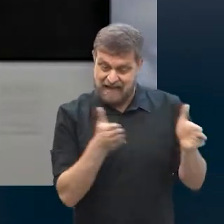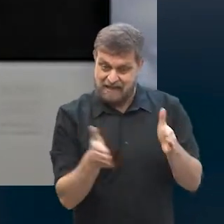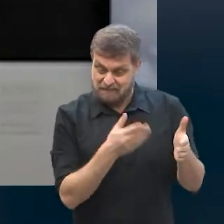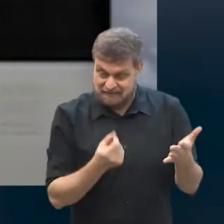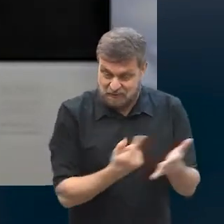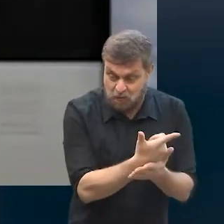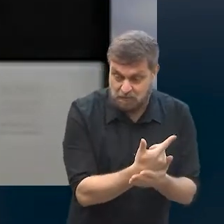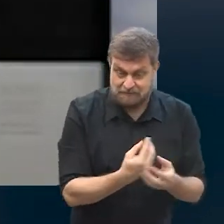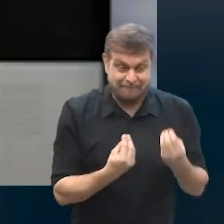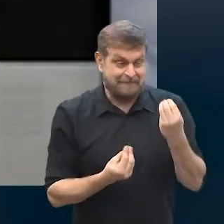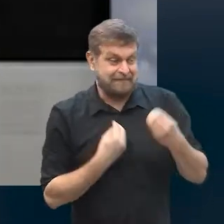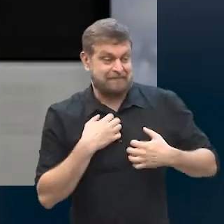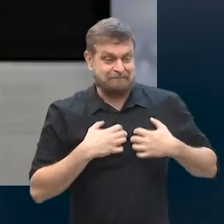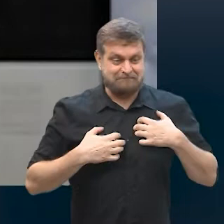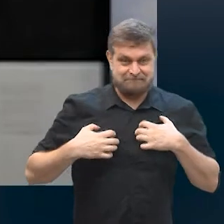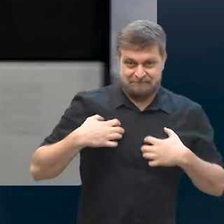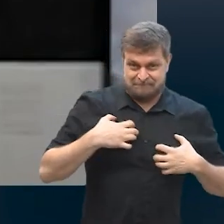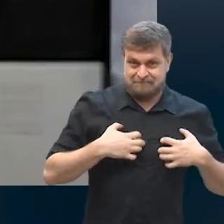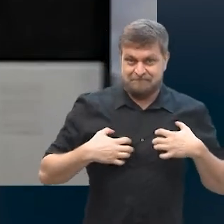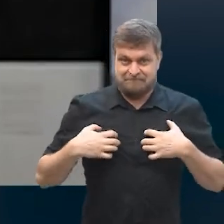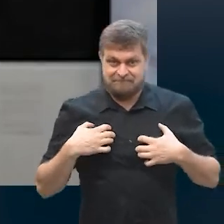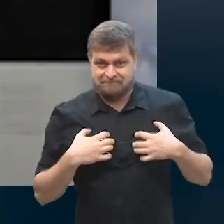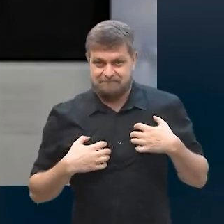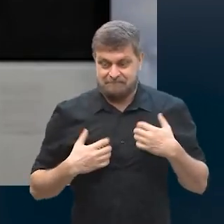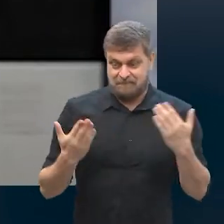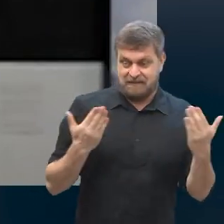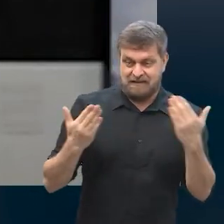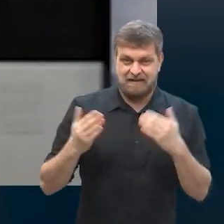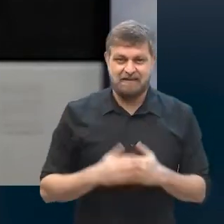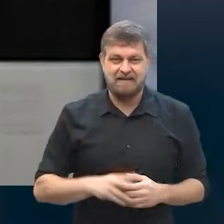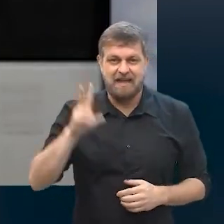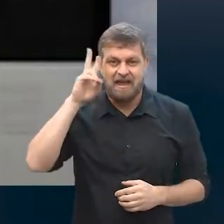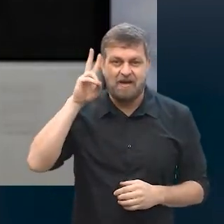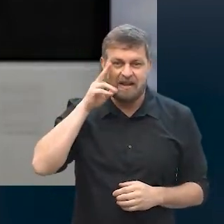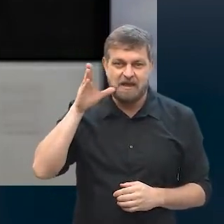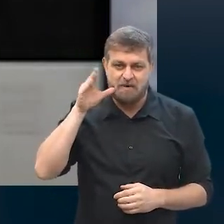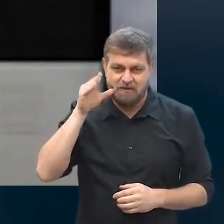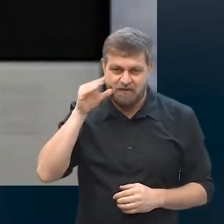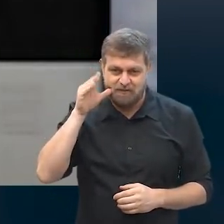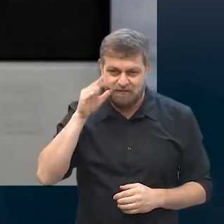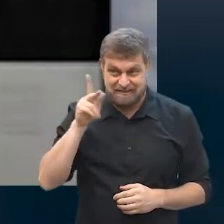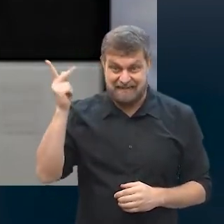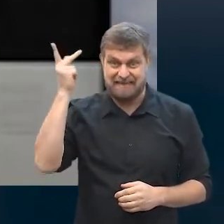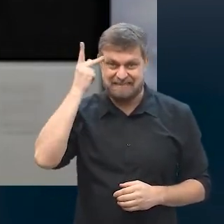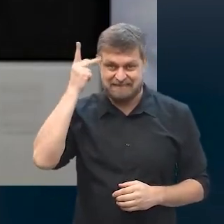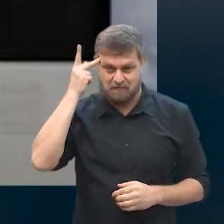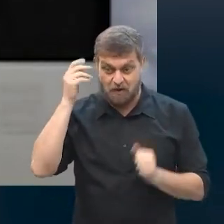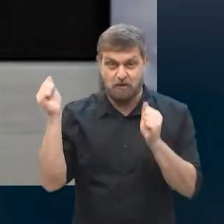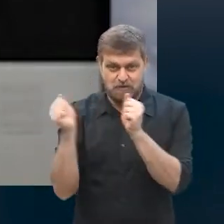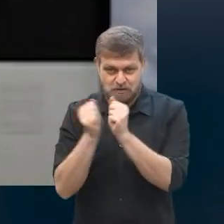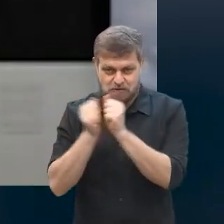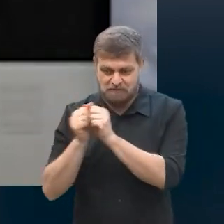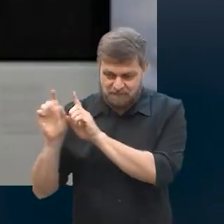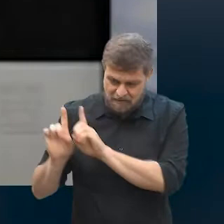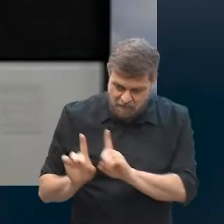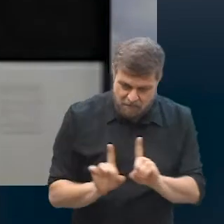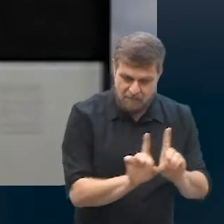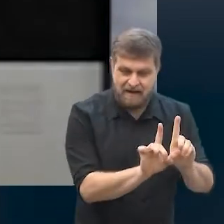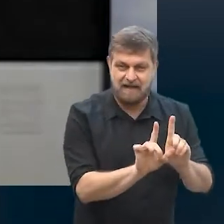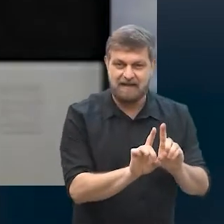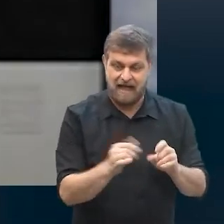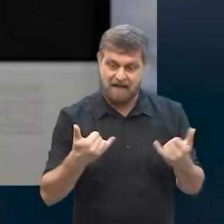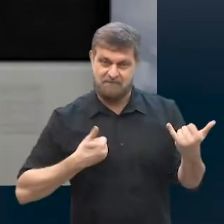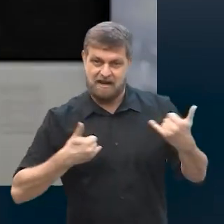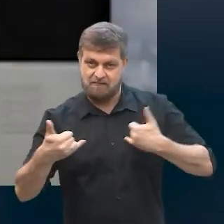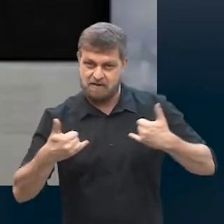posição? Esse novo passo. Eu lembro que minha funcionária de casa, que trabalhava em São Paulo e veio com a gente em Indaiatuba, ela falava,